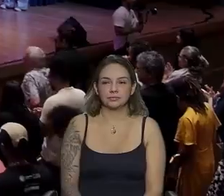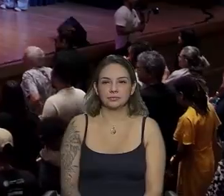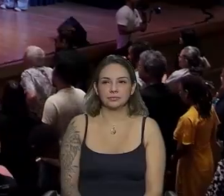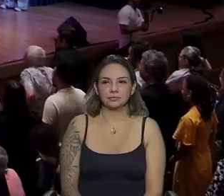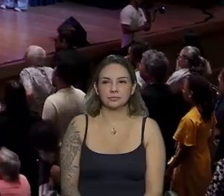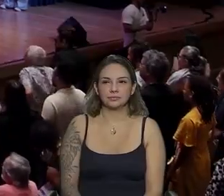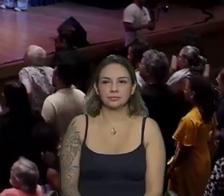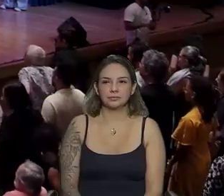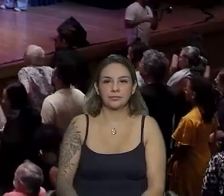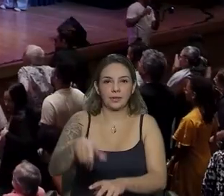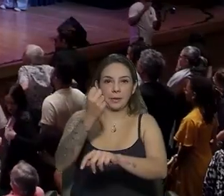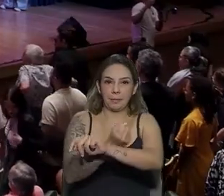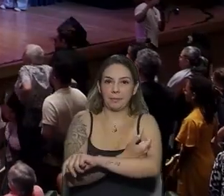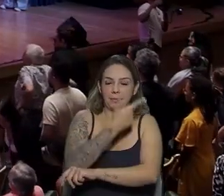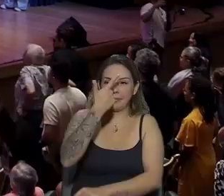Quem quer mais emoção?